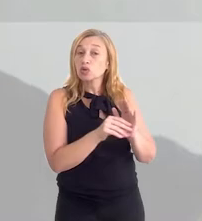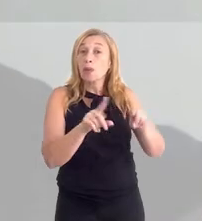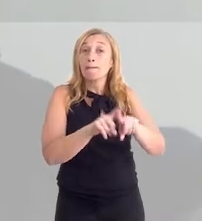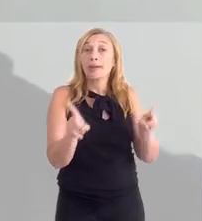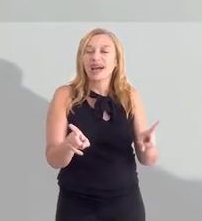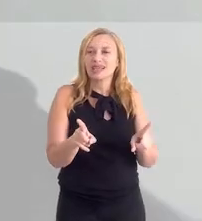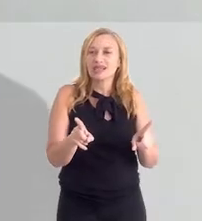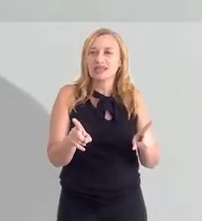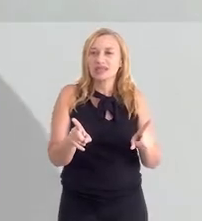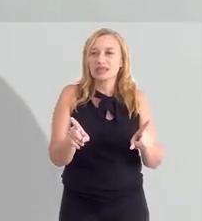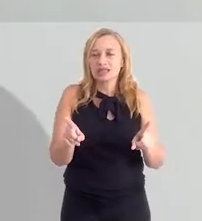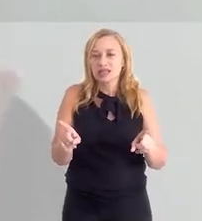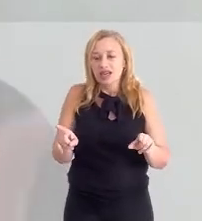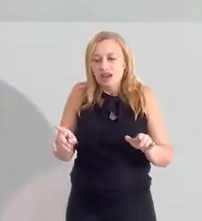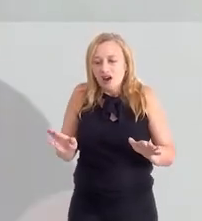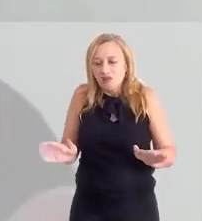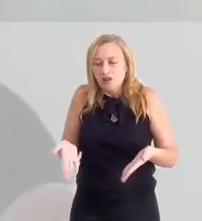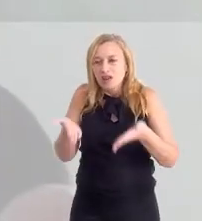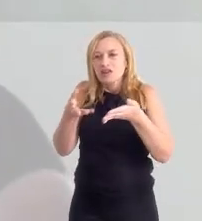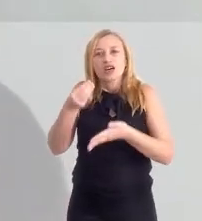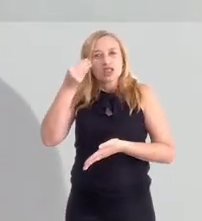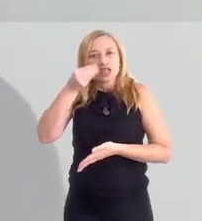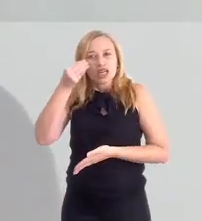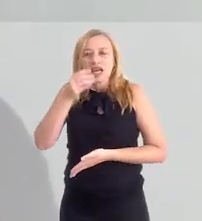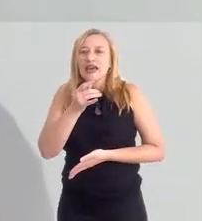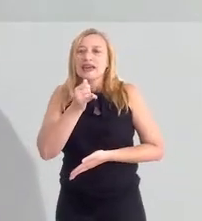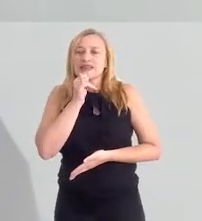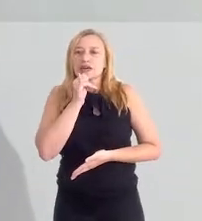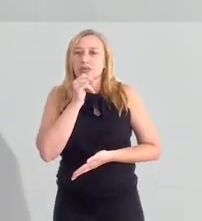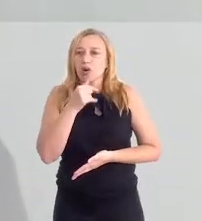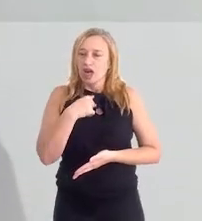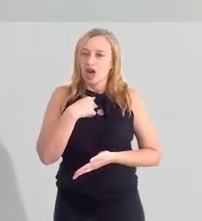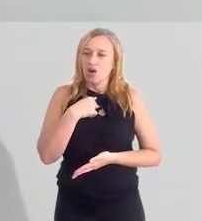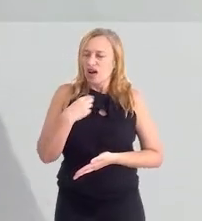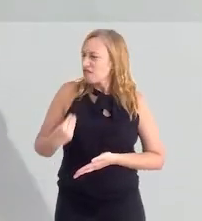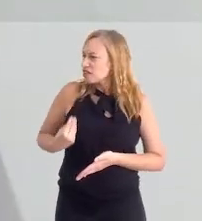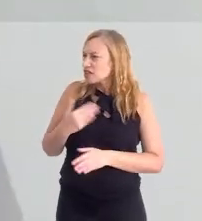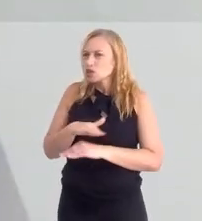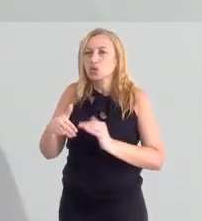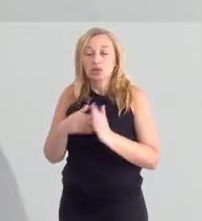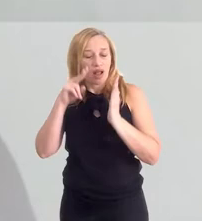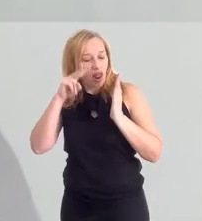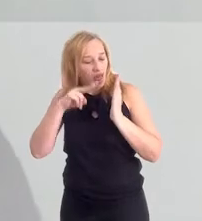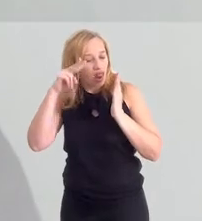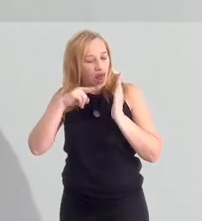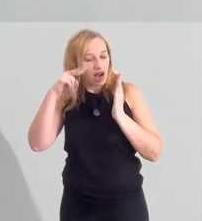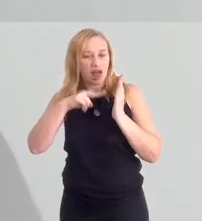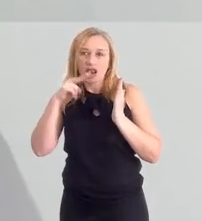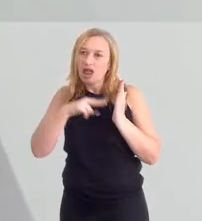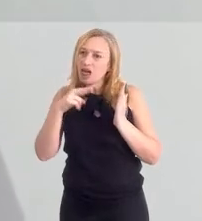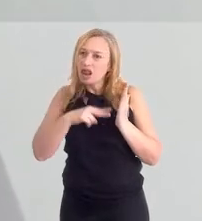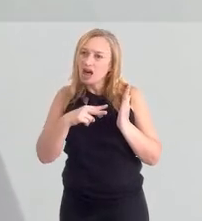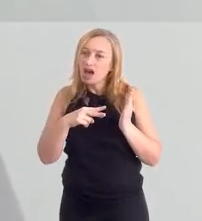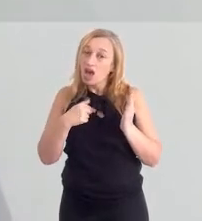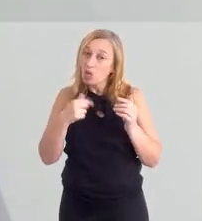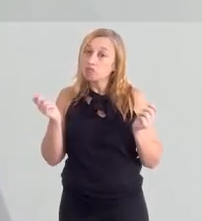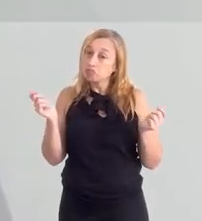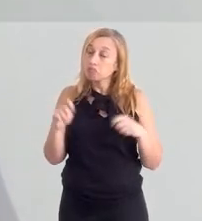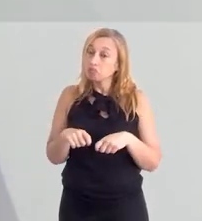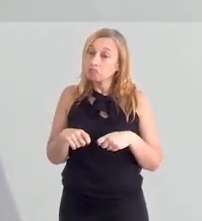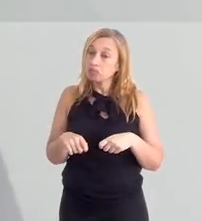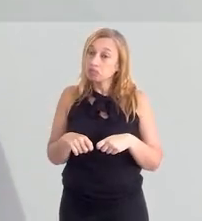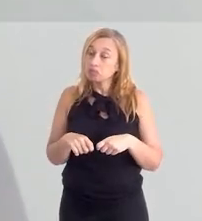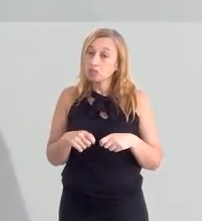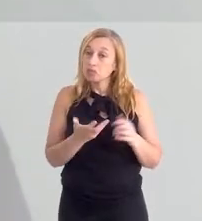mas em fomentar uma experiência que, por exemplo, eu, que passei minha vida inteira lendo, eu sou capaz